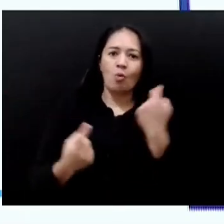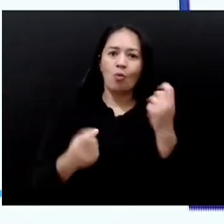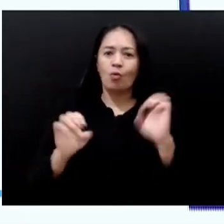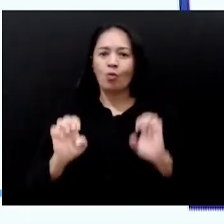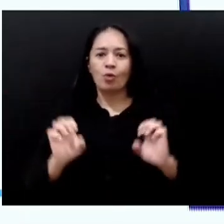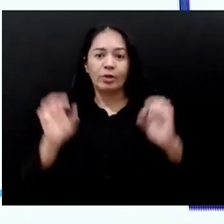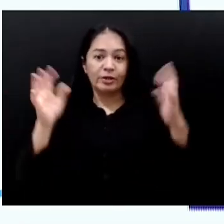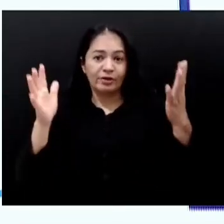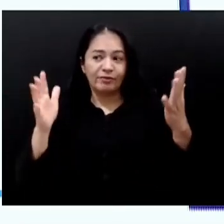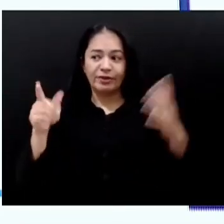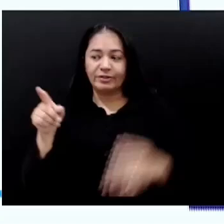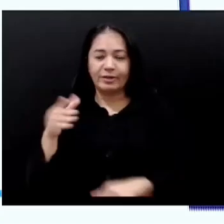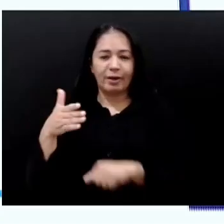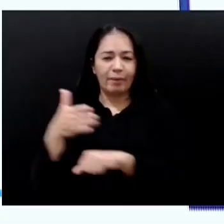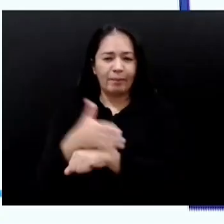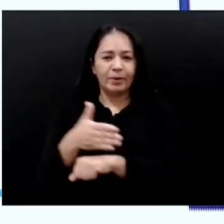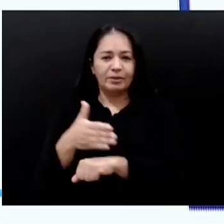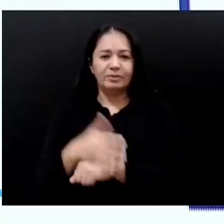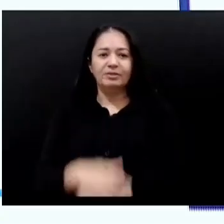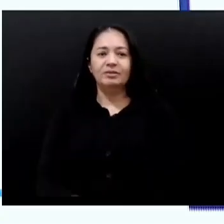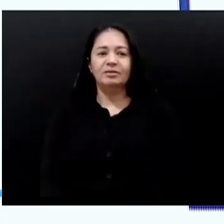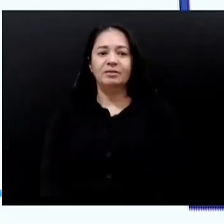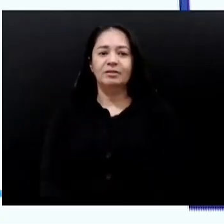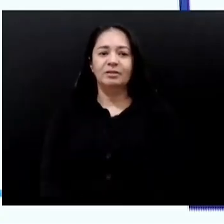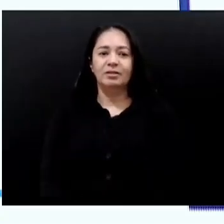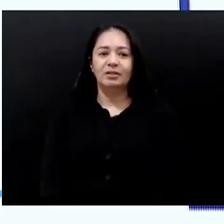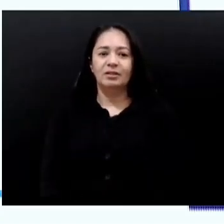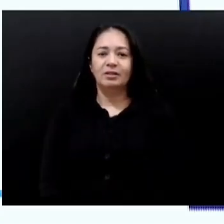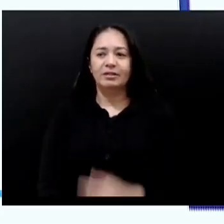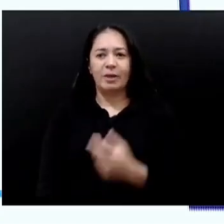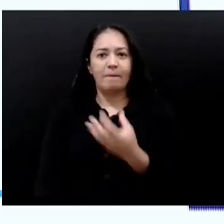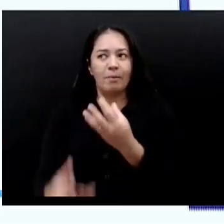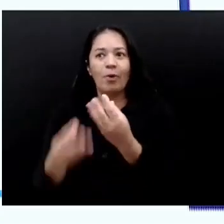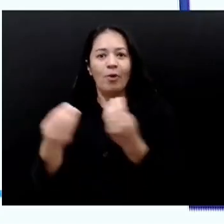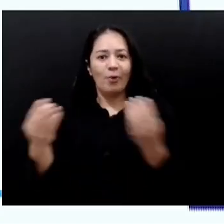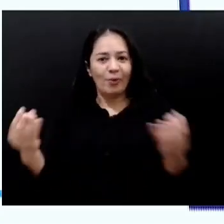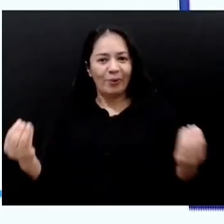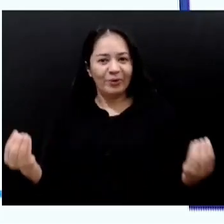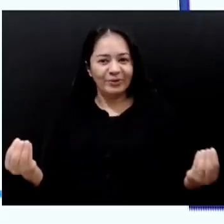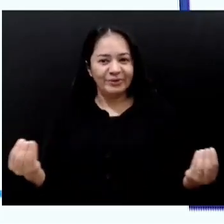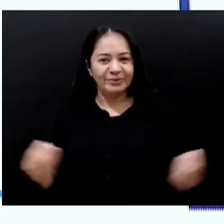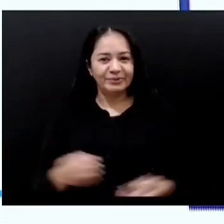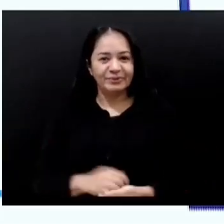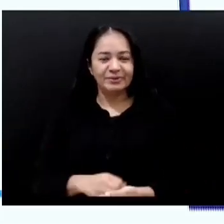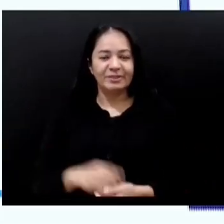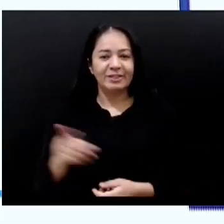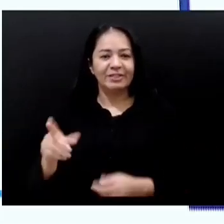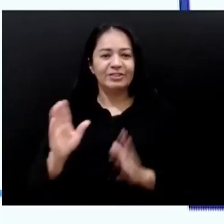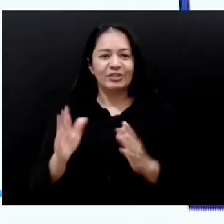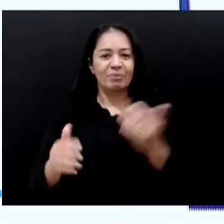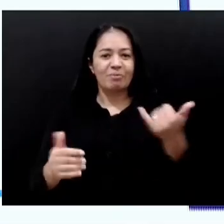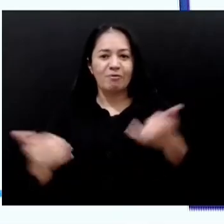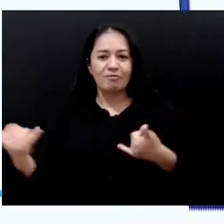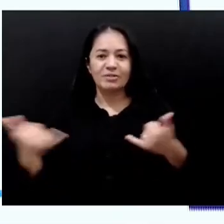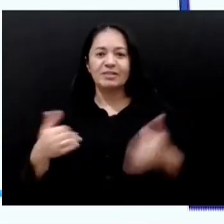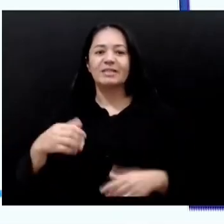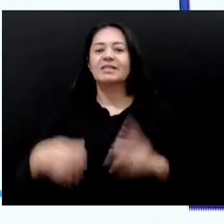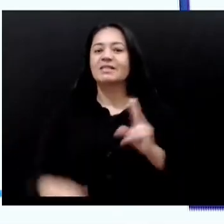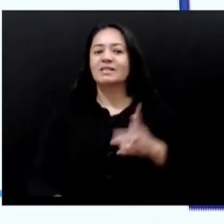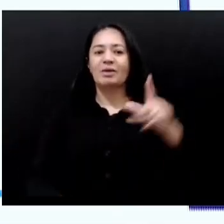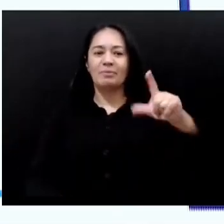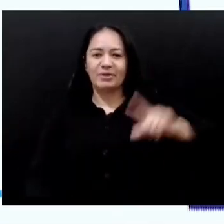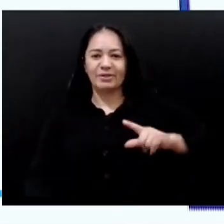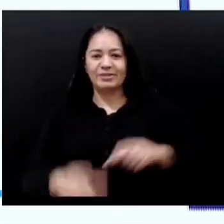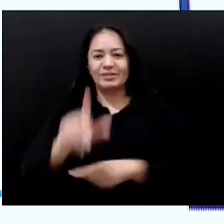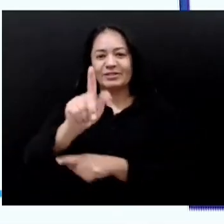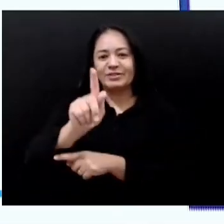participa, que não deve ser pouco, ele me contou que sempre tem ali um gin, e o pessoal